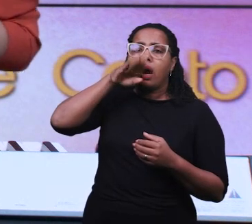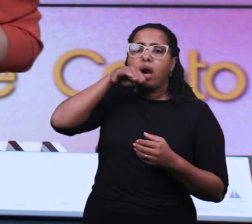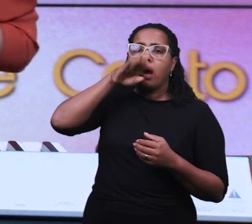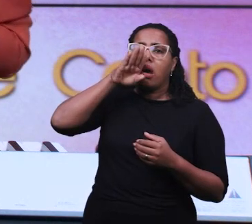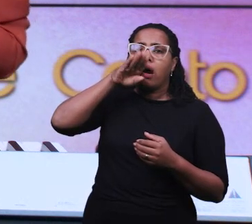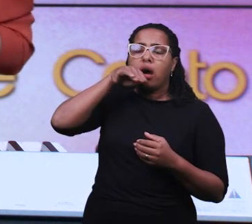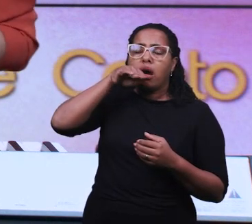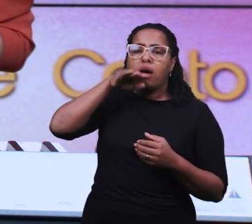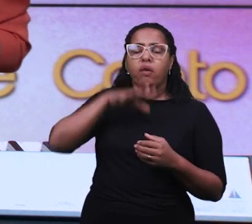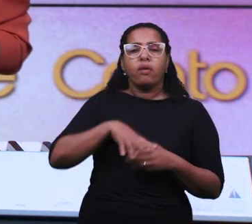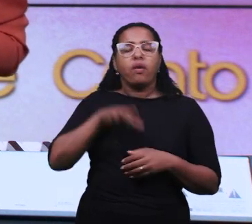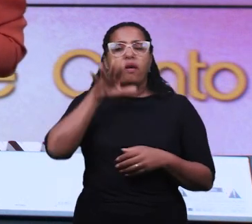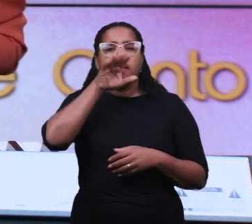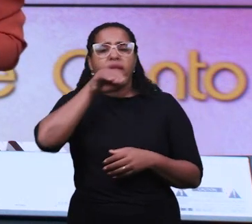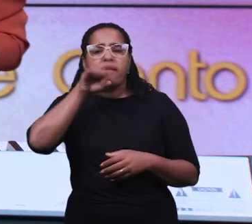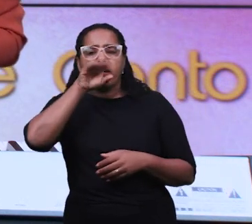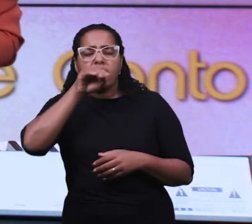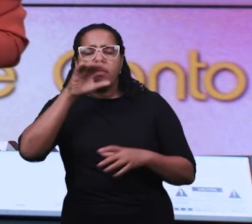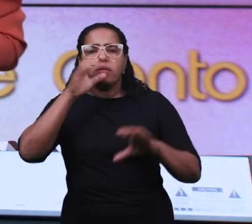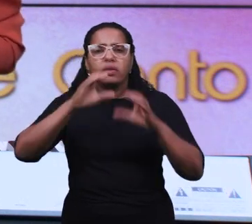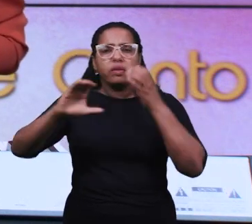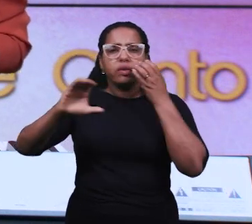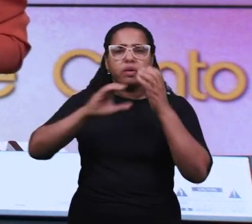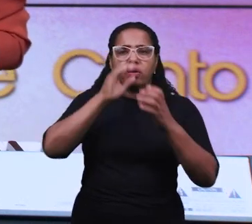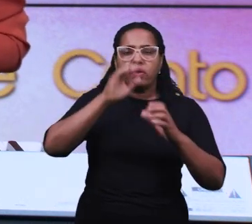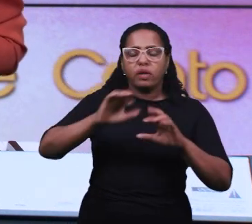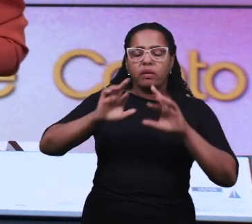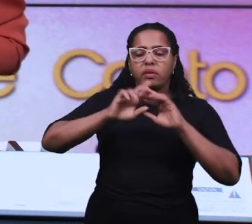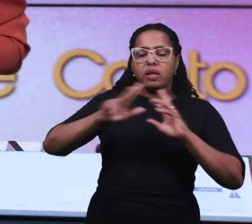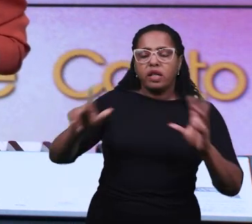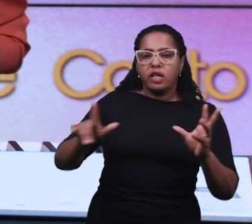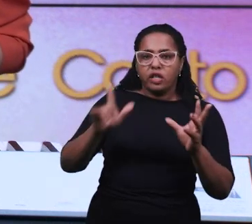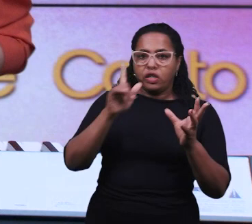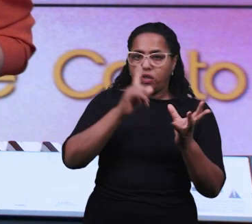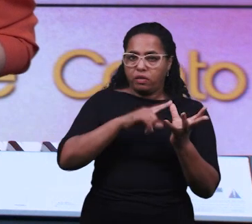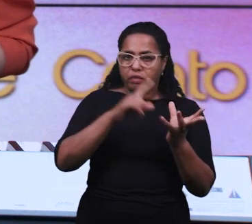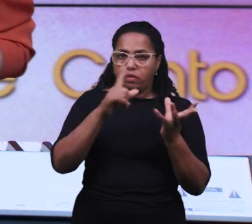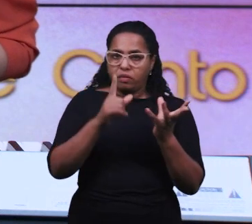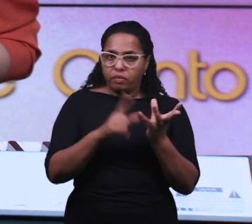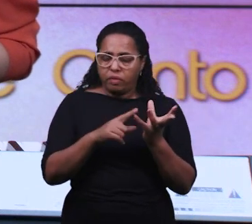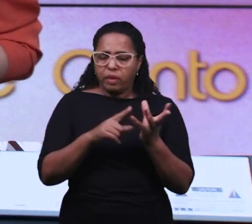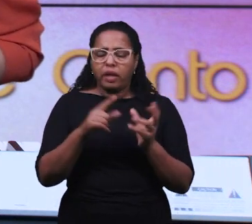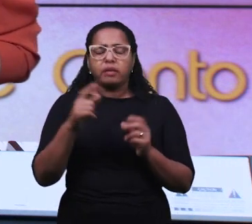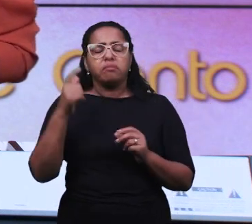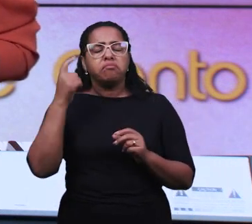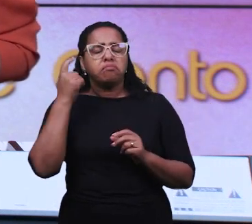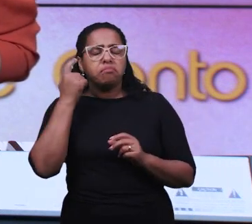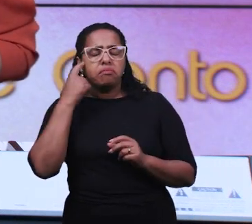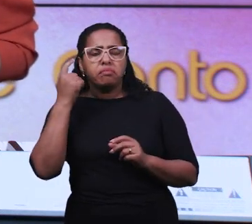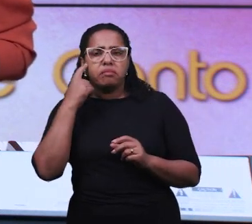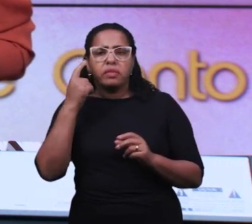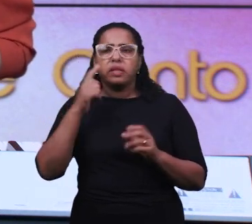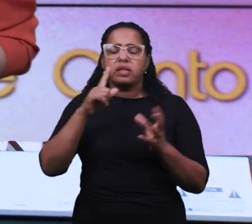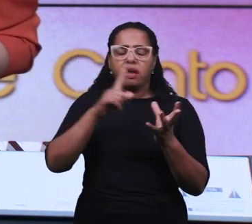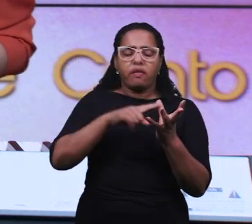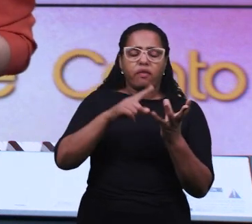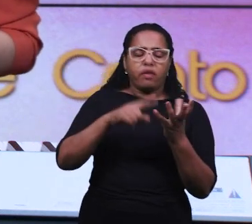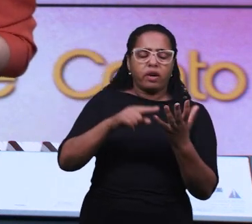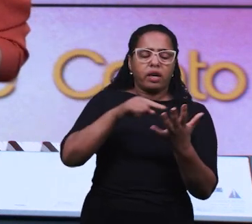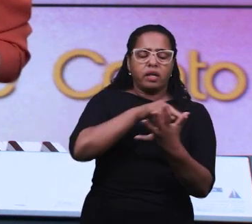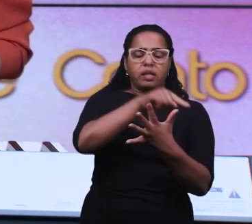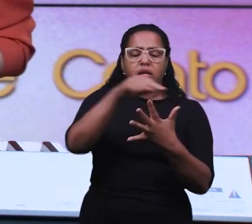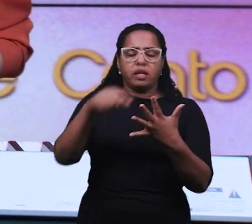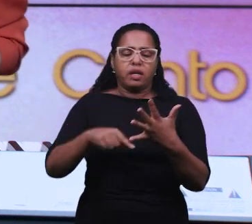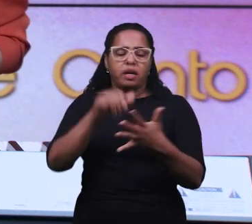quando falamos ou cantamos as diferentes vogais. E aí vamos pensar que vogais nós temos as